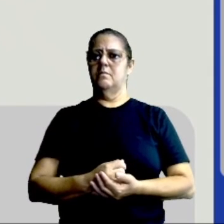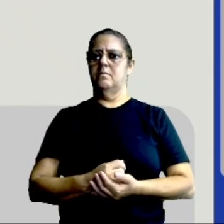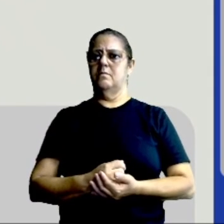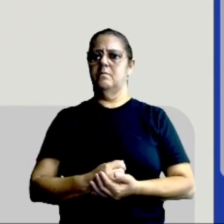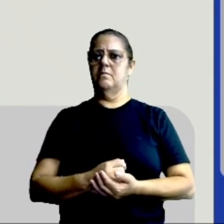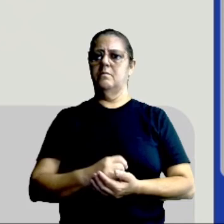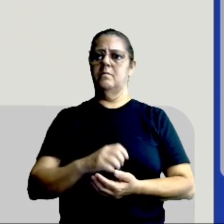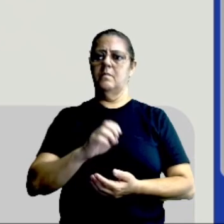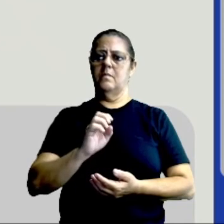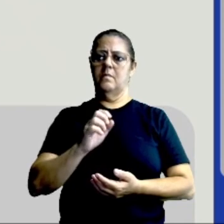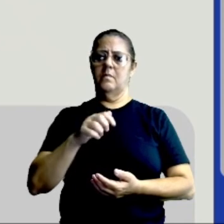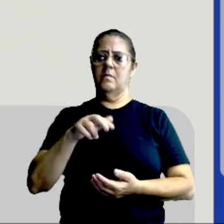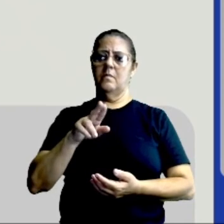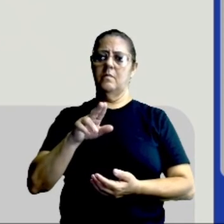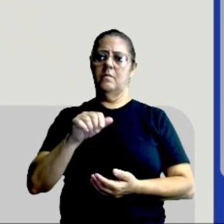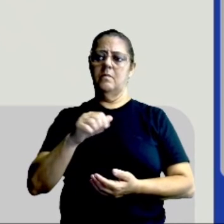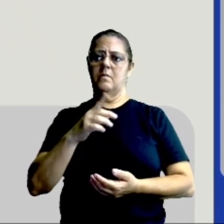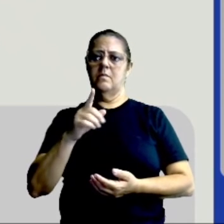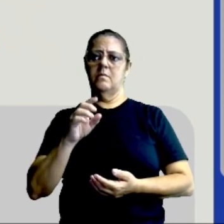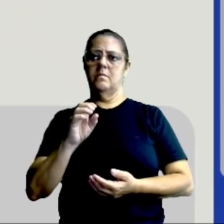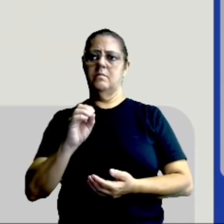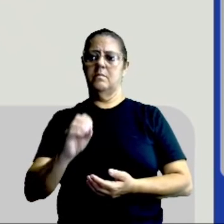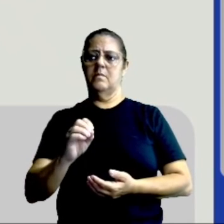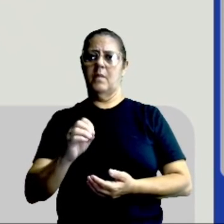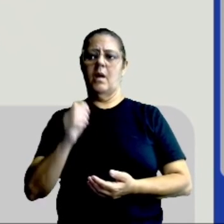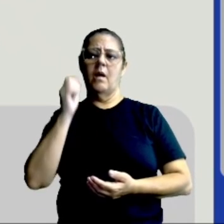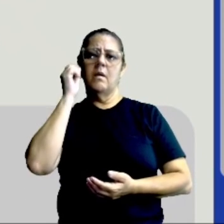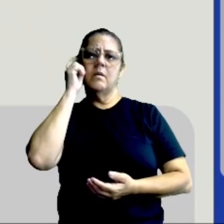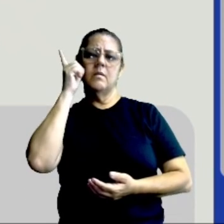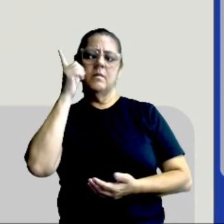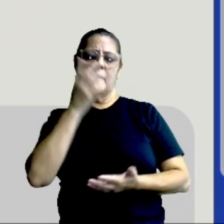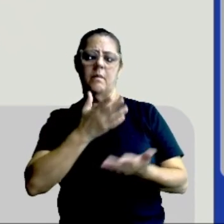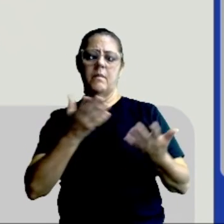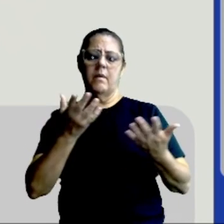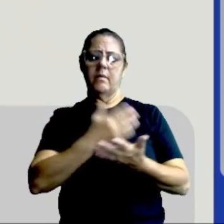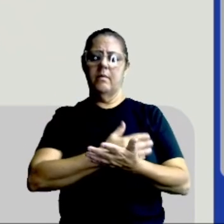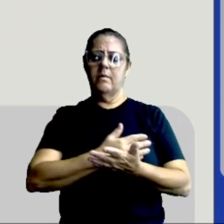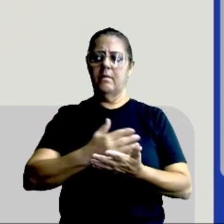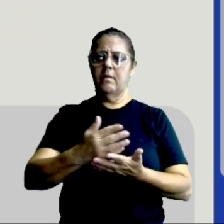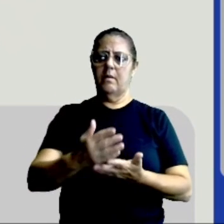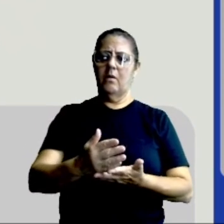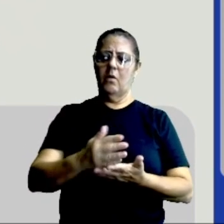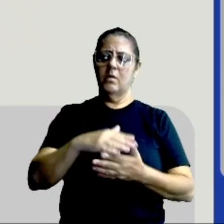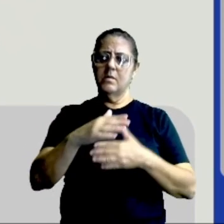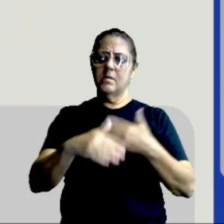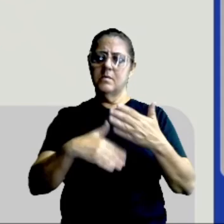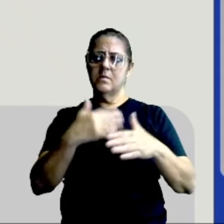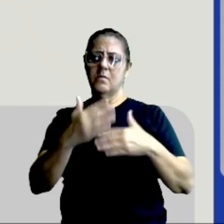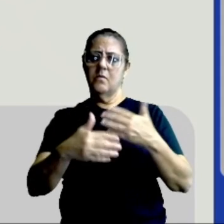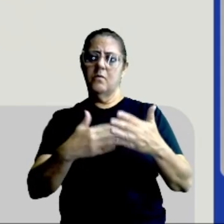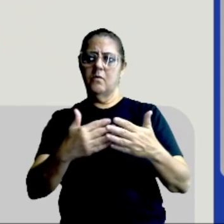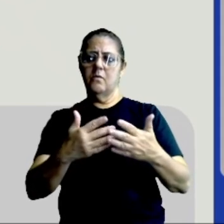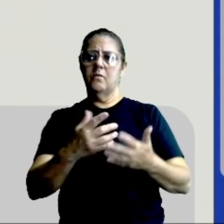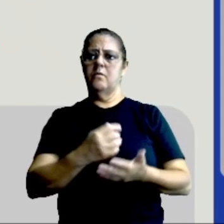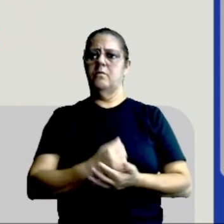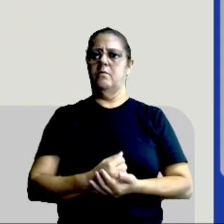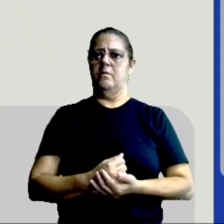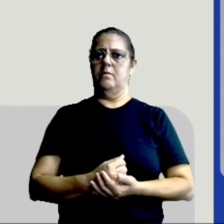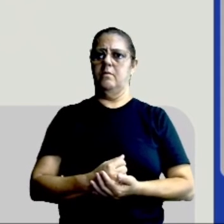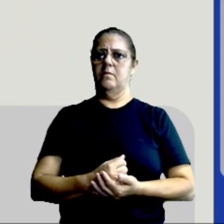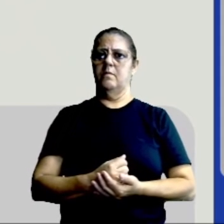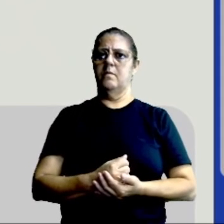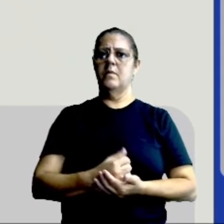igualdade dos preços, a equação está aqui. Agora, a ideia a partir de agora é desenvolver as operações. Então,